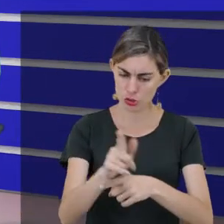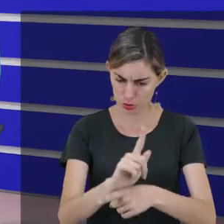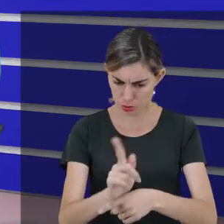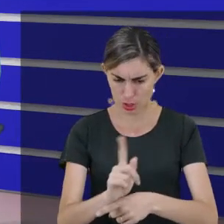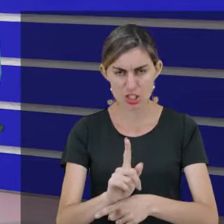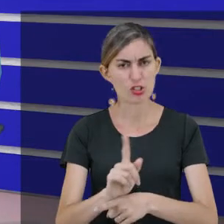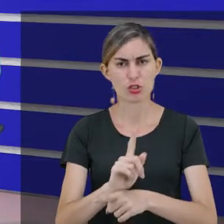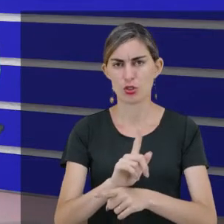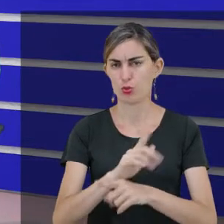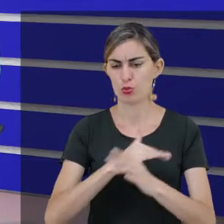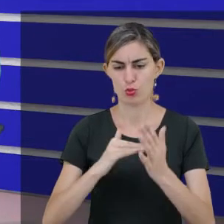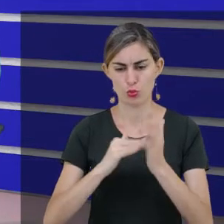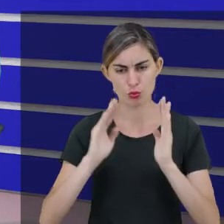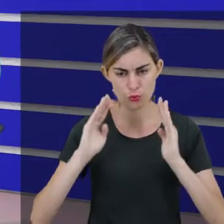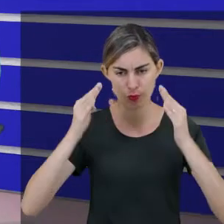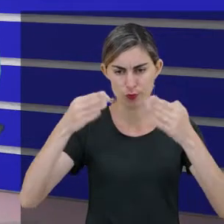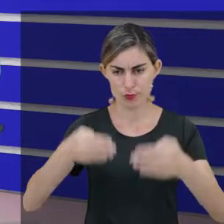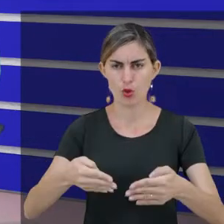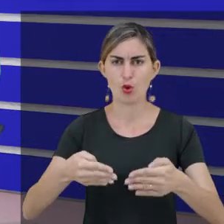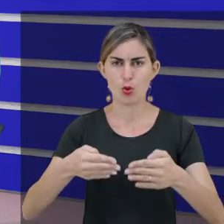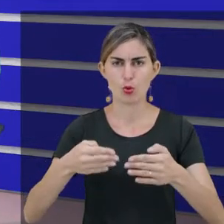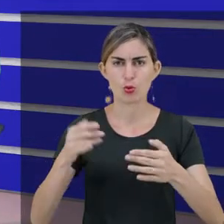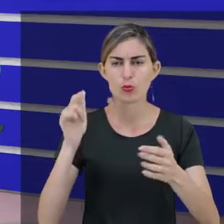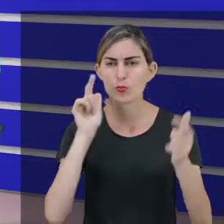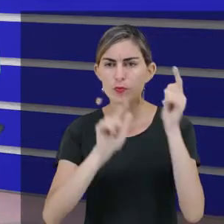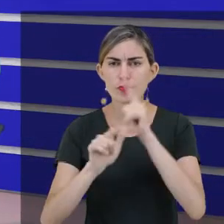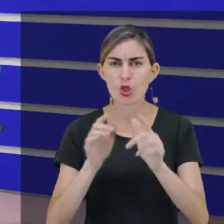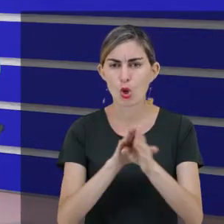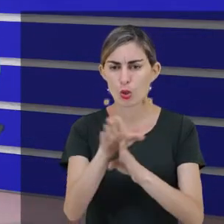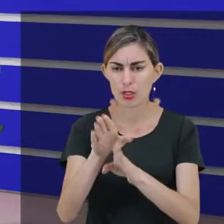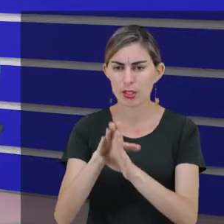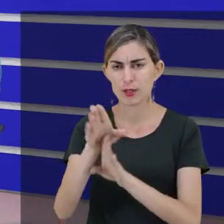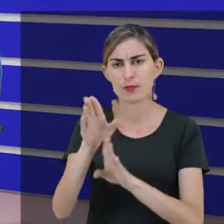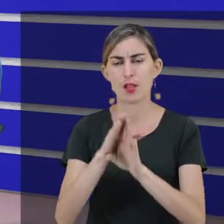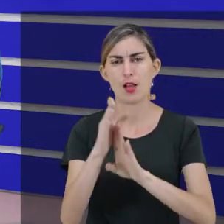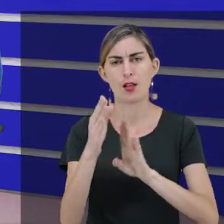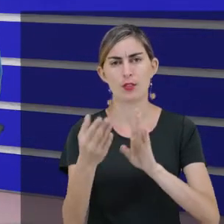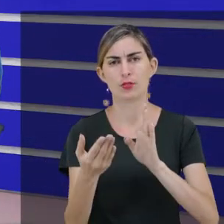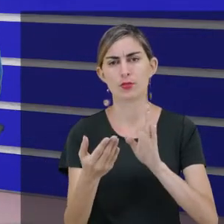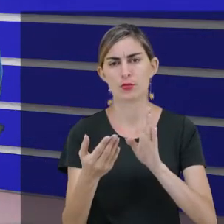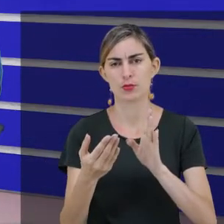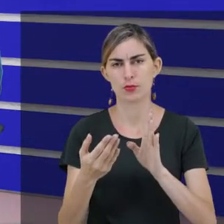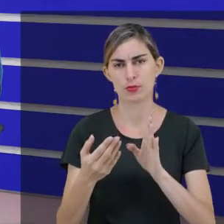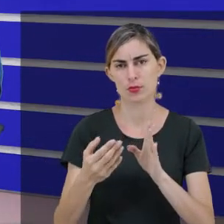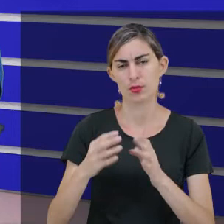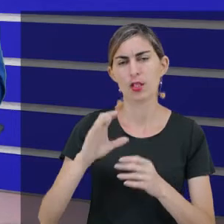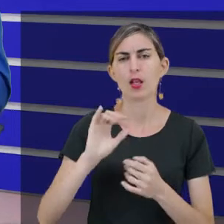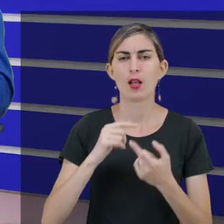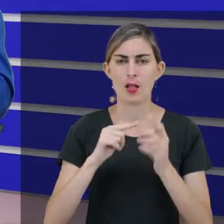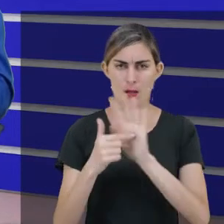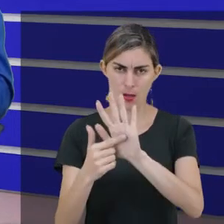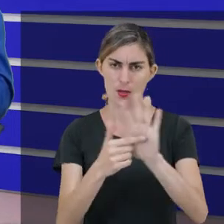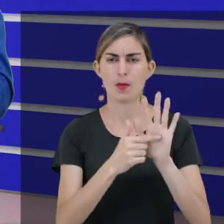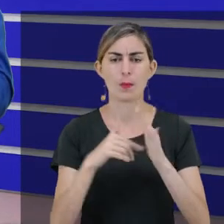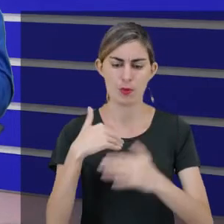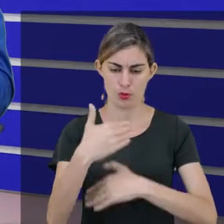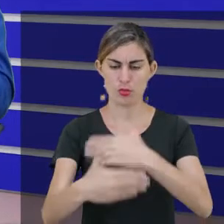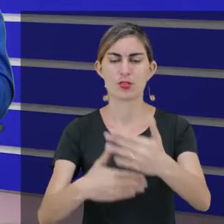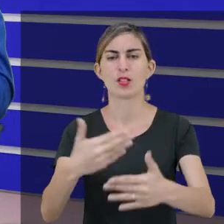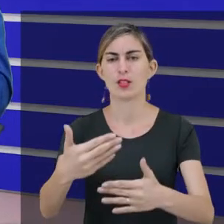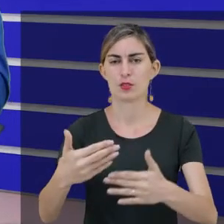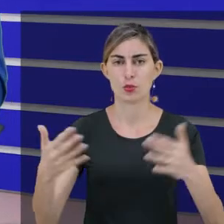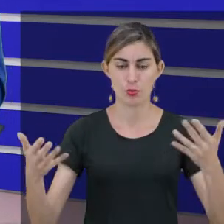gestão totalmente voltada para os resultados, orientada por indicadores e, essencialmente, uma abordagem por processo.